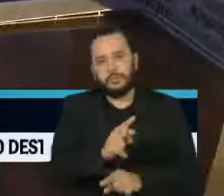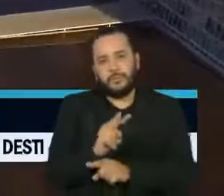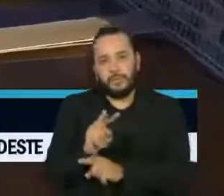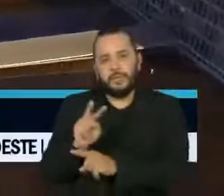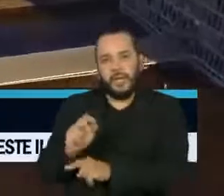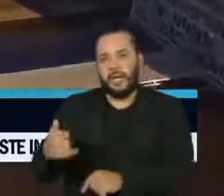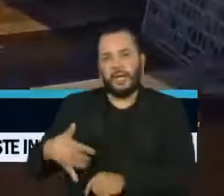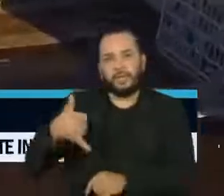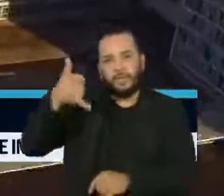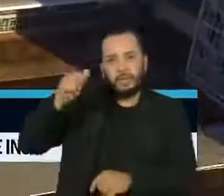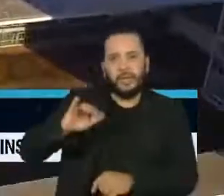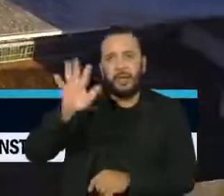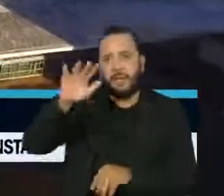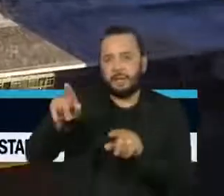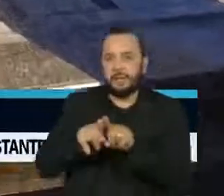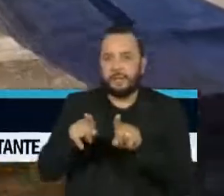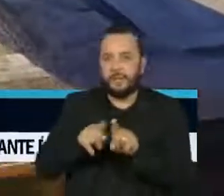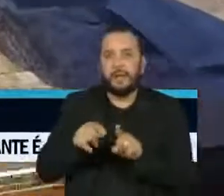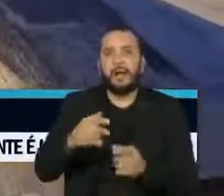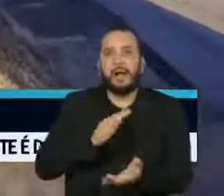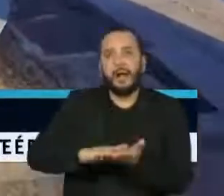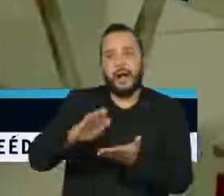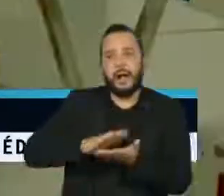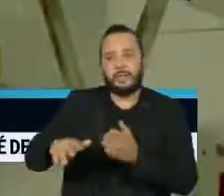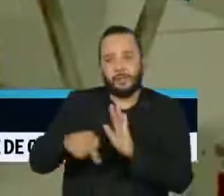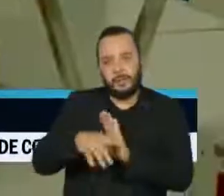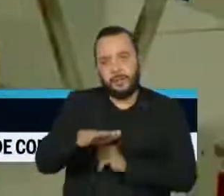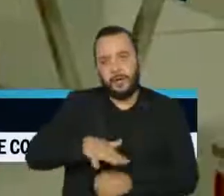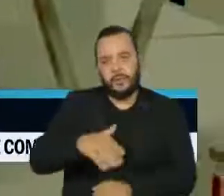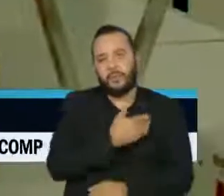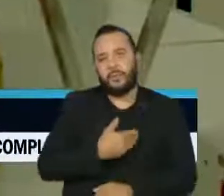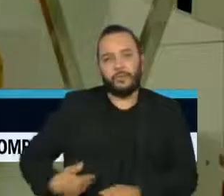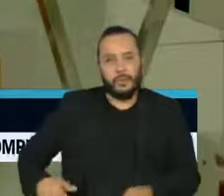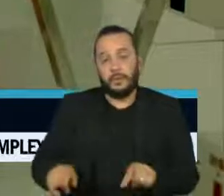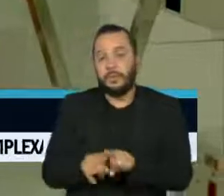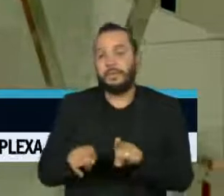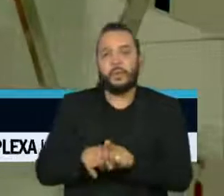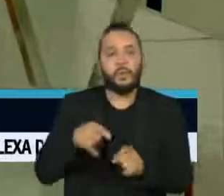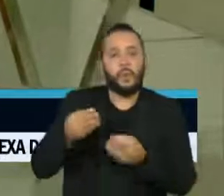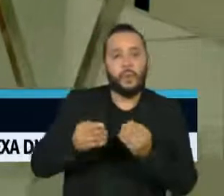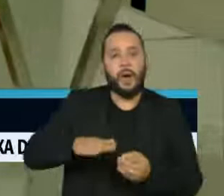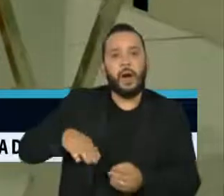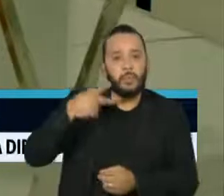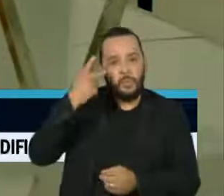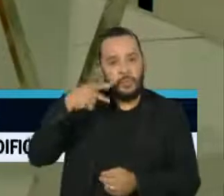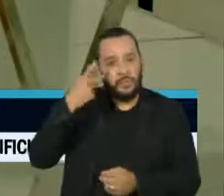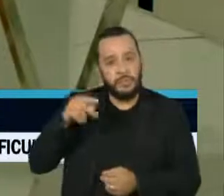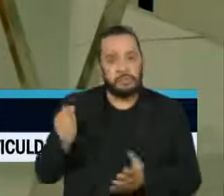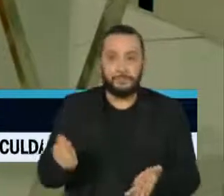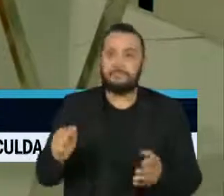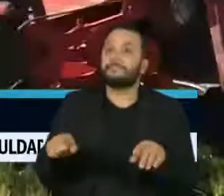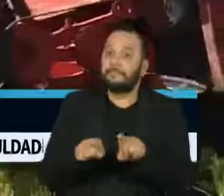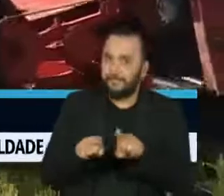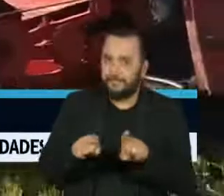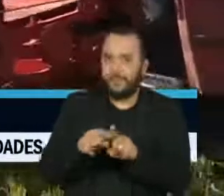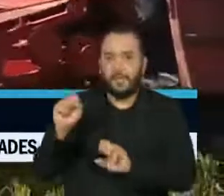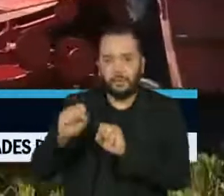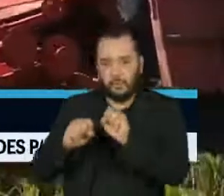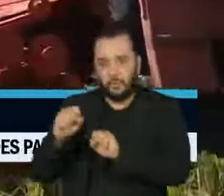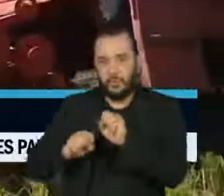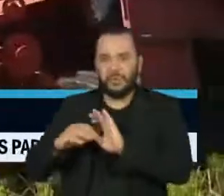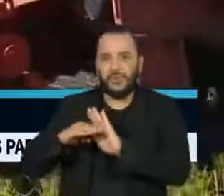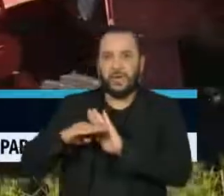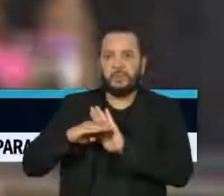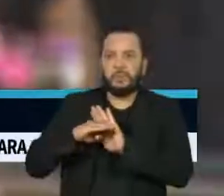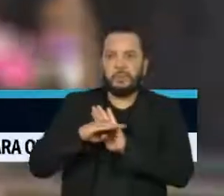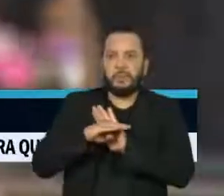das contas públicas e os ruídos na seara política. A perda do fôlego é sentida em vários segmentos, da indústria à